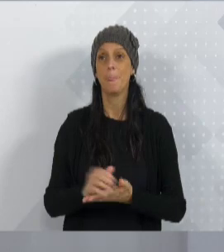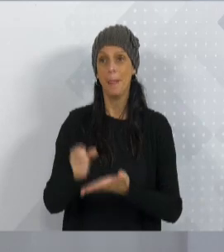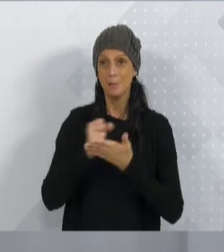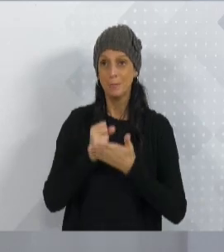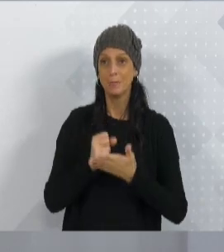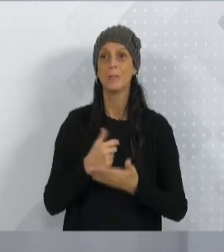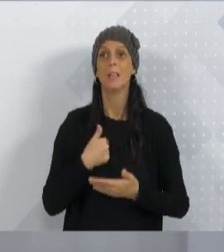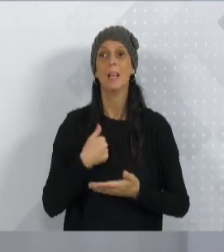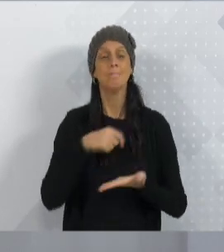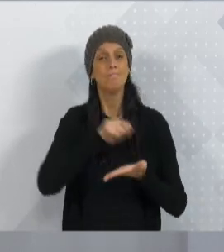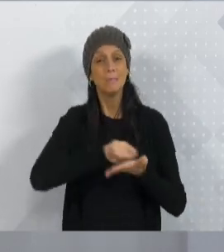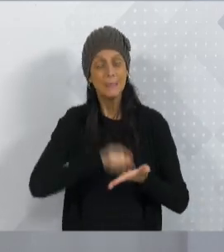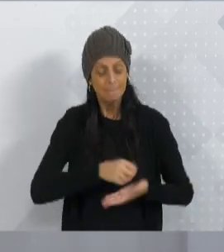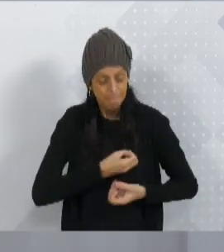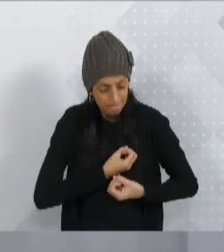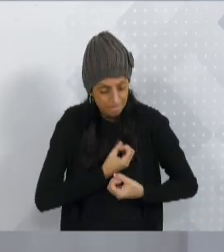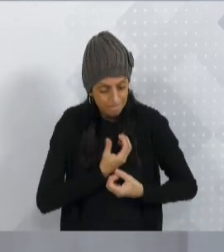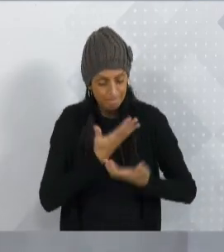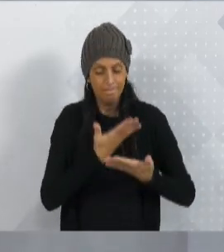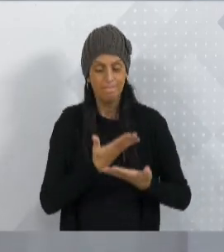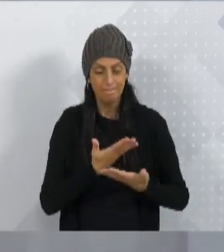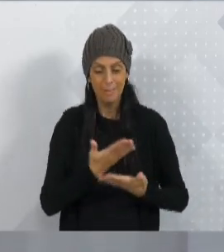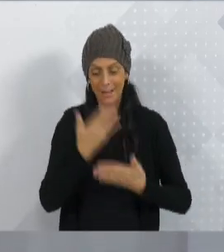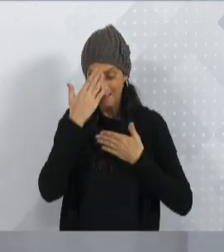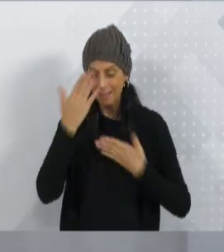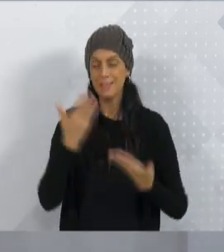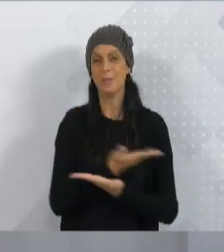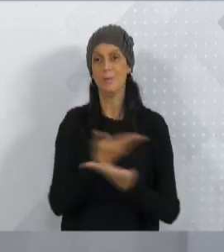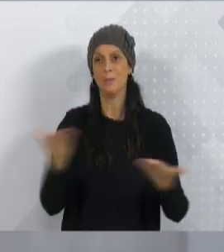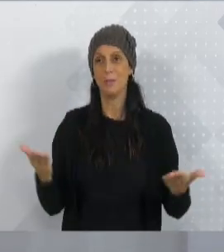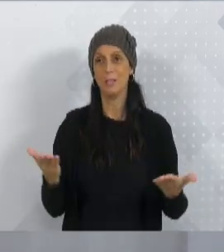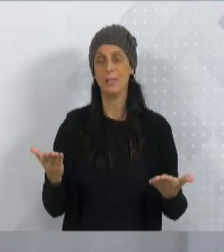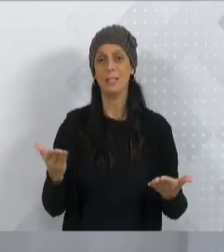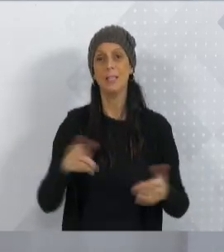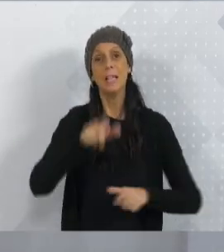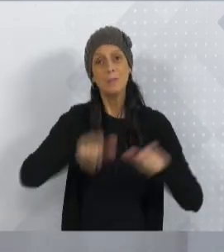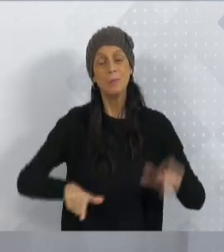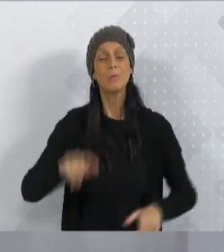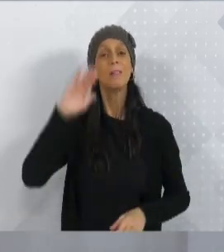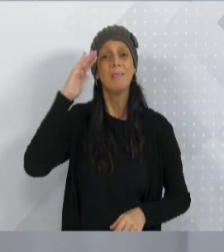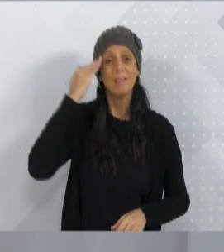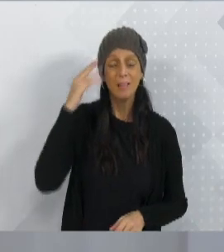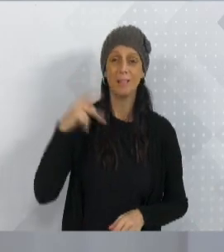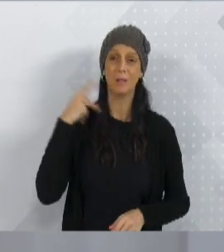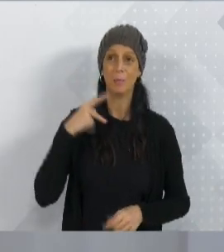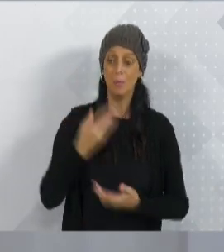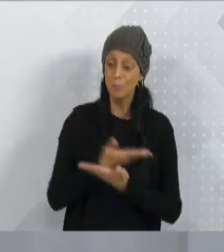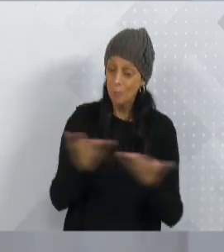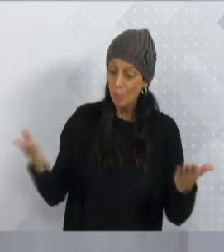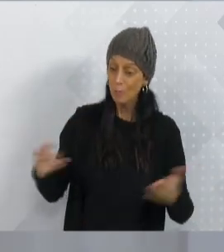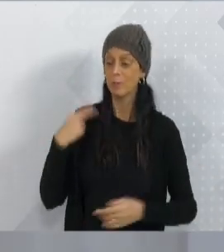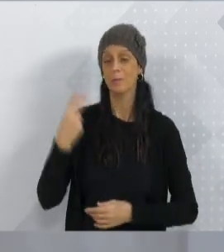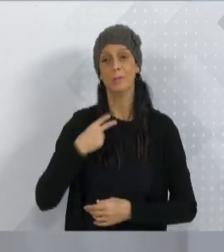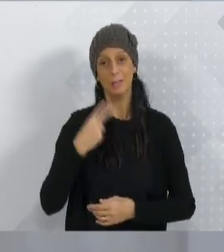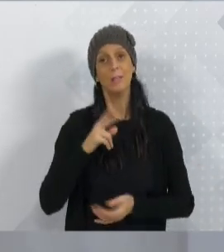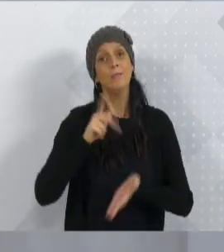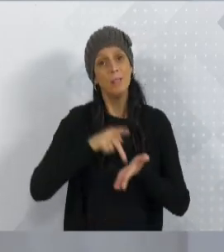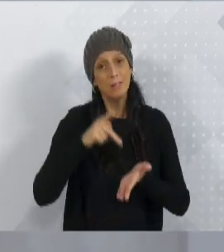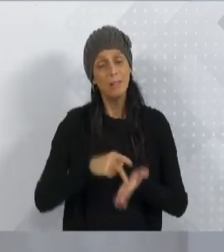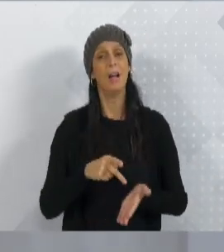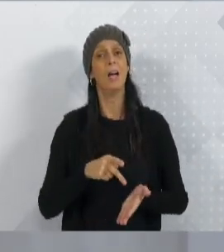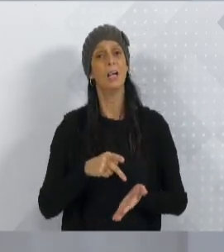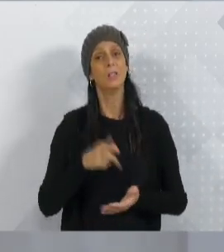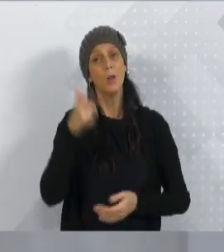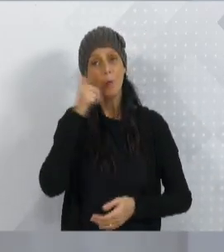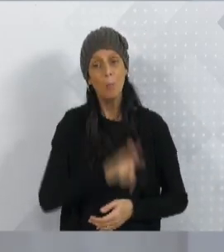deixar um registro aqui nessa casa da minha vontade de que as pessoas entendam a política de que os senhores é realmente Batam